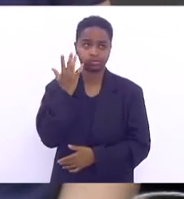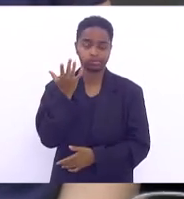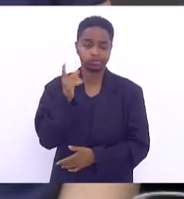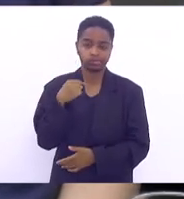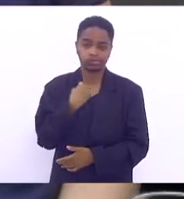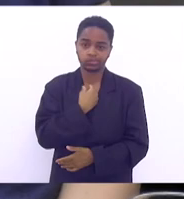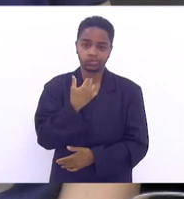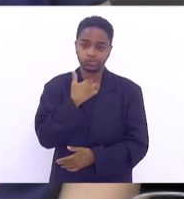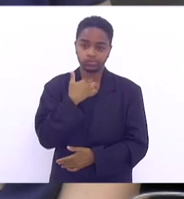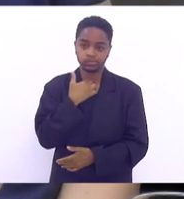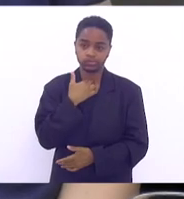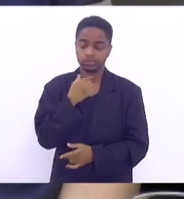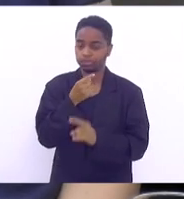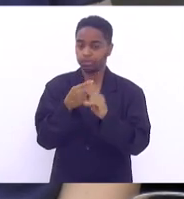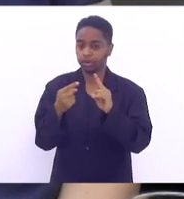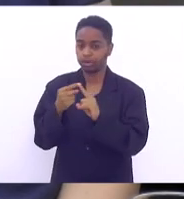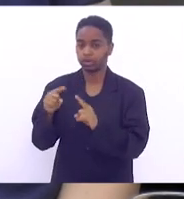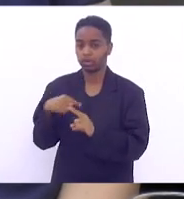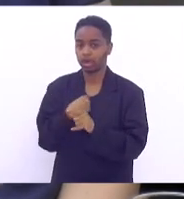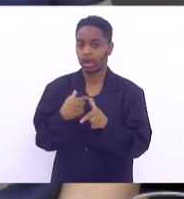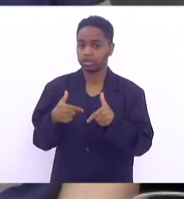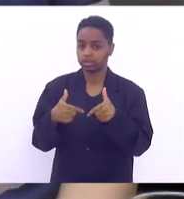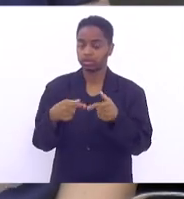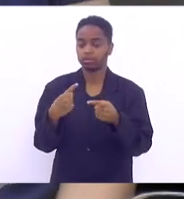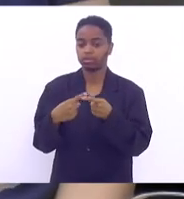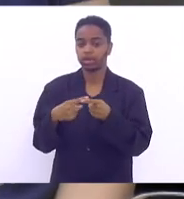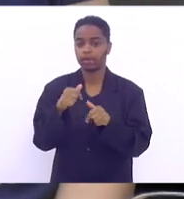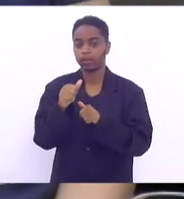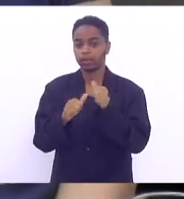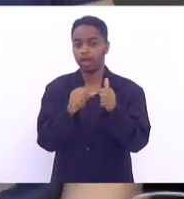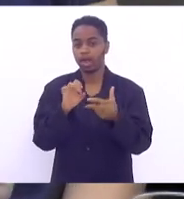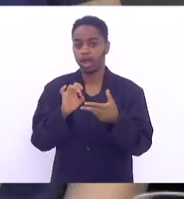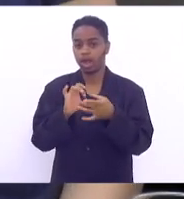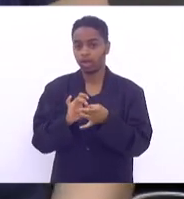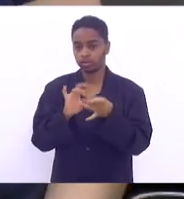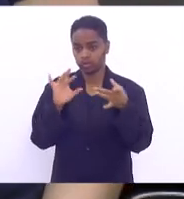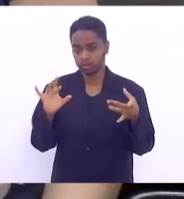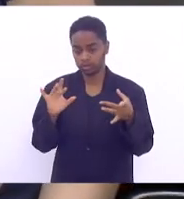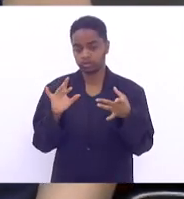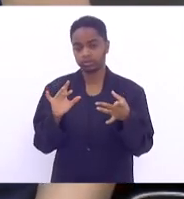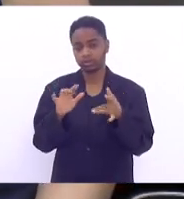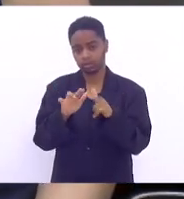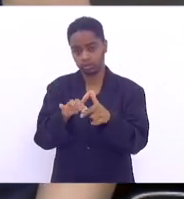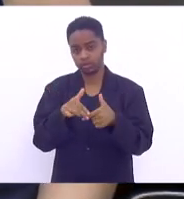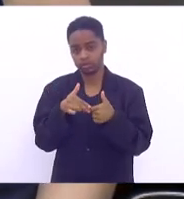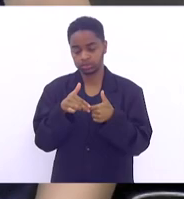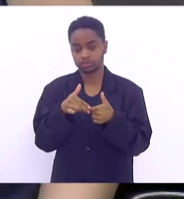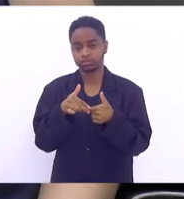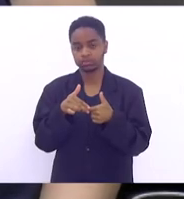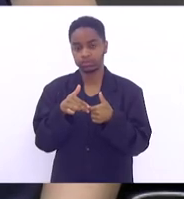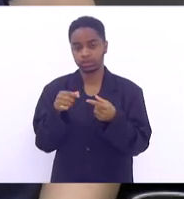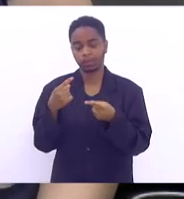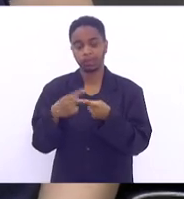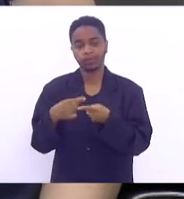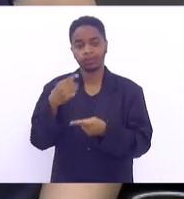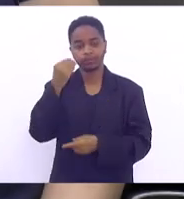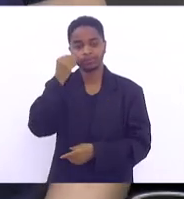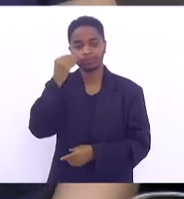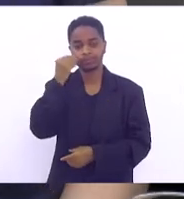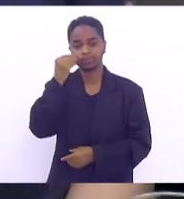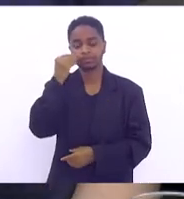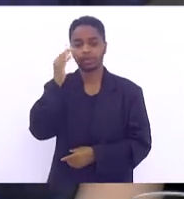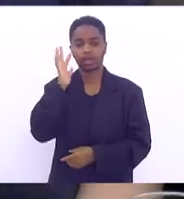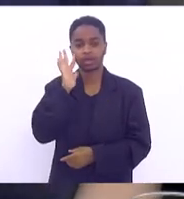inibir a nossa própria iniciativa, uma vez que a gente está transformando ele em autorizativo, justamente para buscar